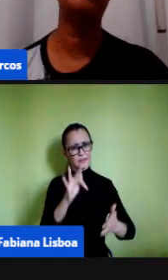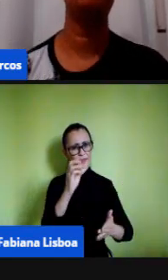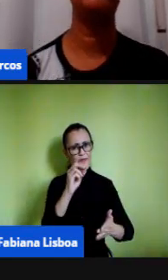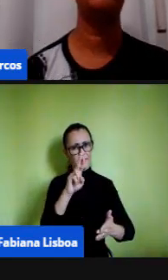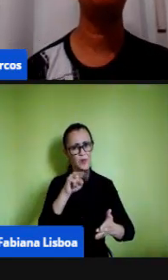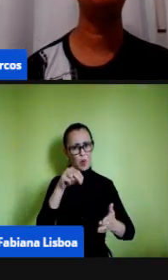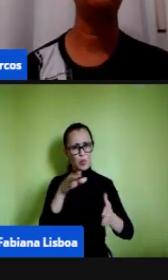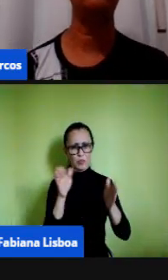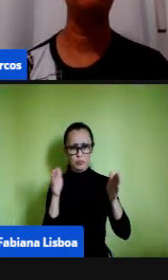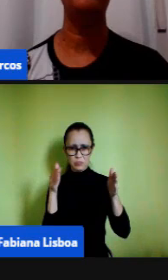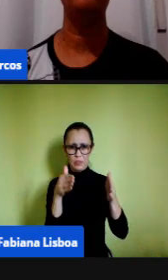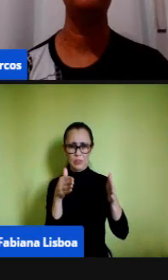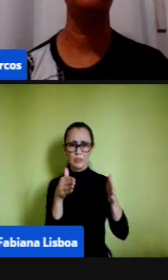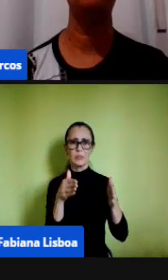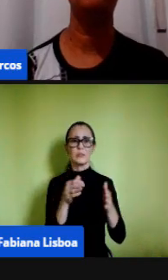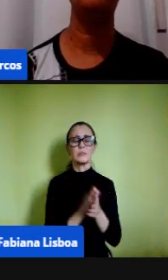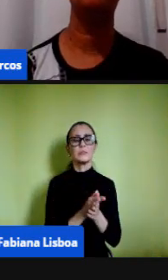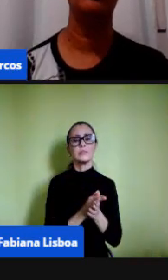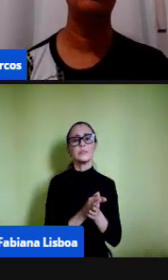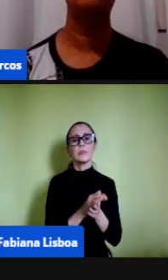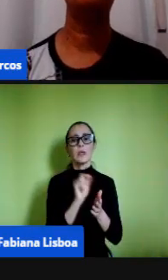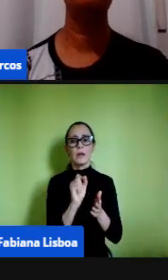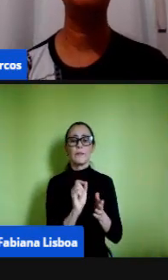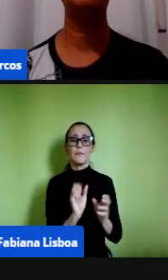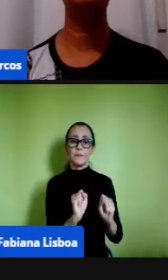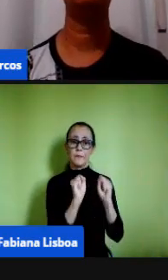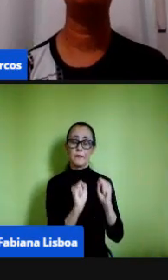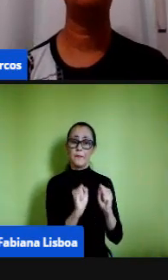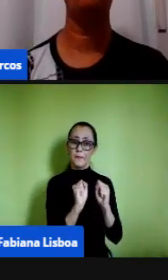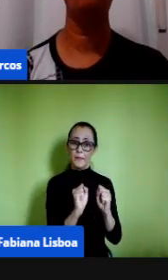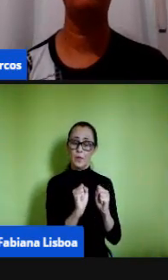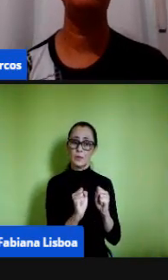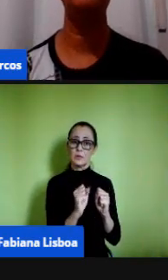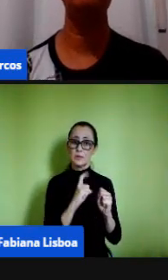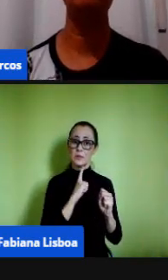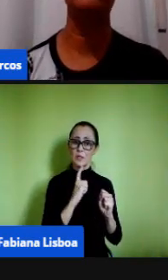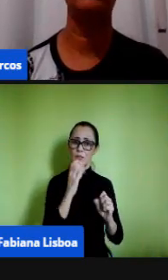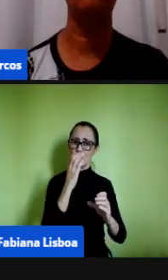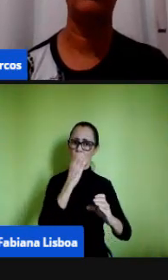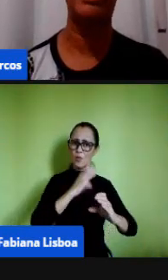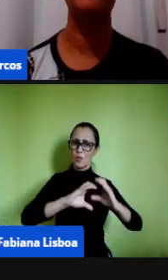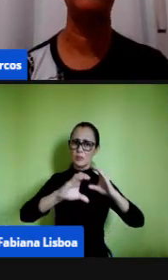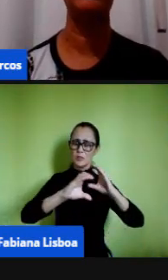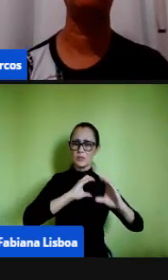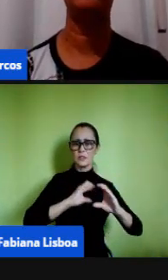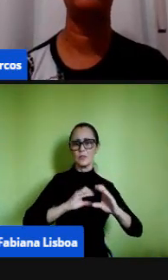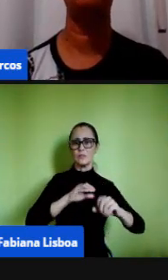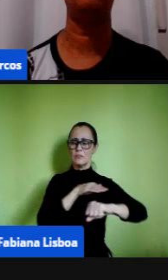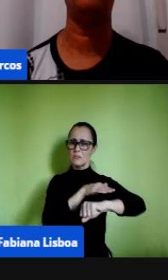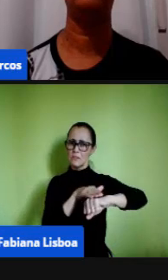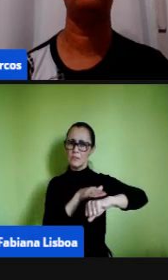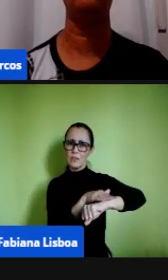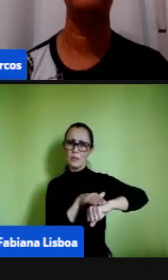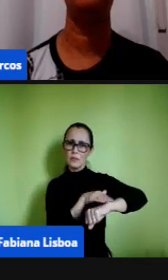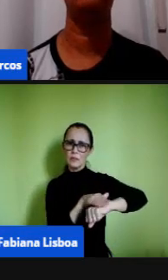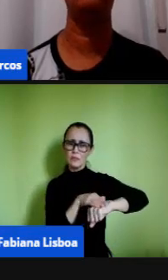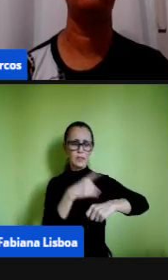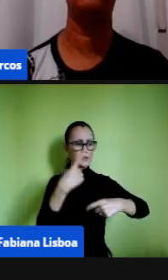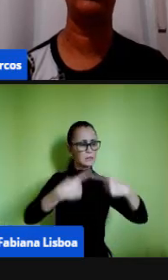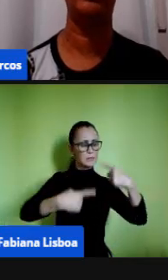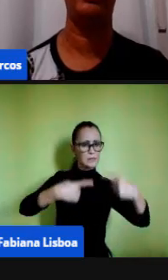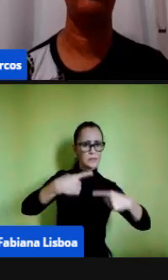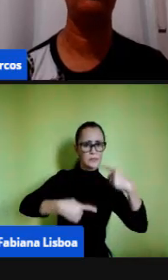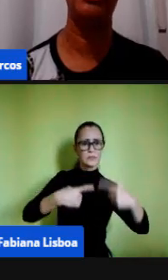fórum é uma atividade do Moodle que permite uma comunicação ou uma discussão assíncrona entre os